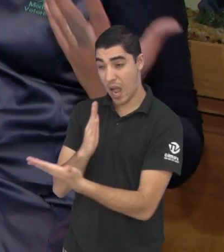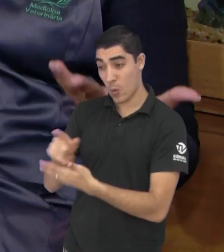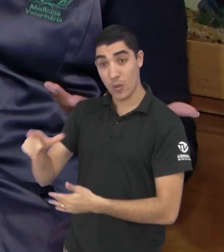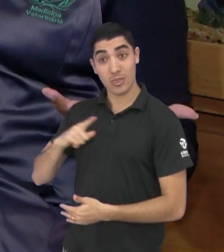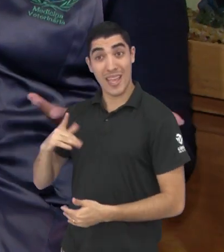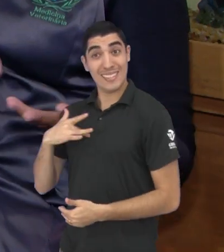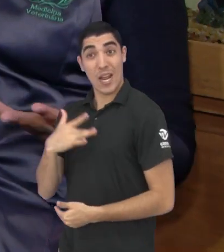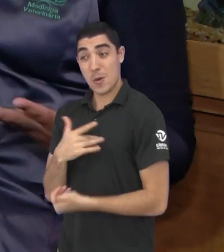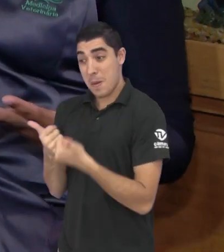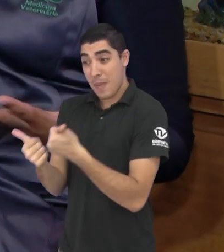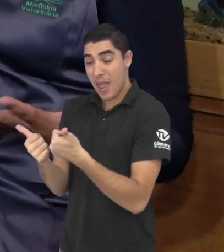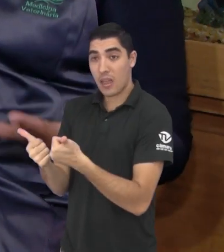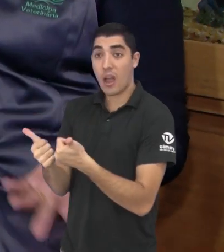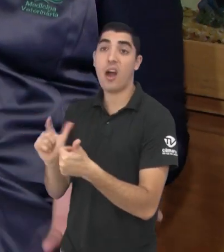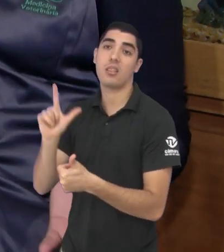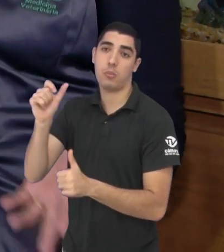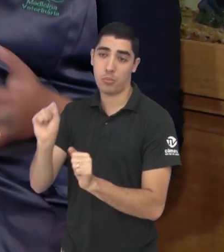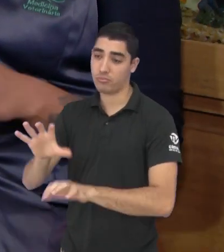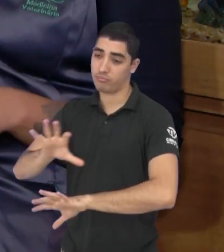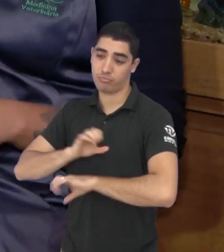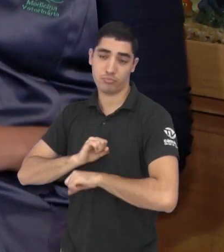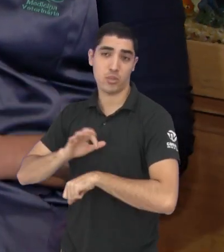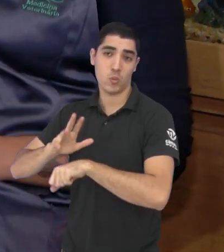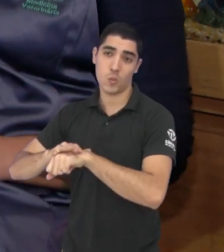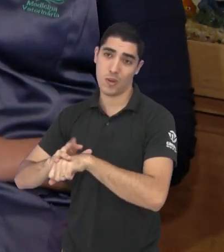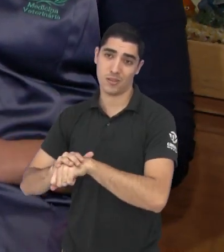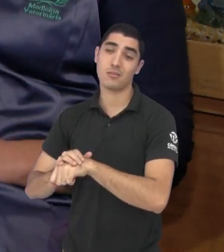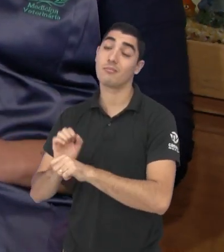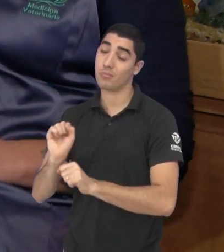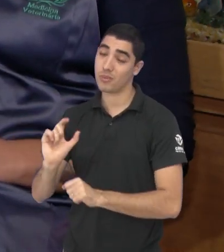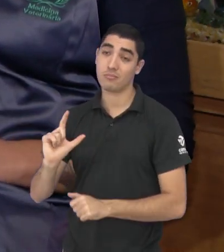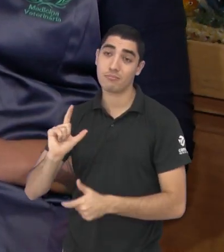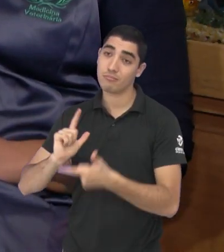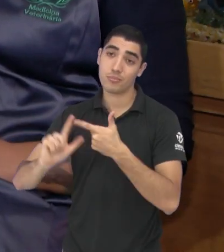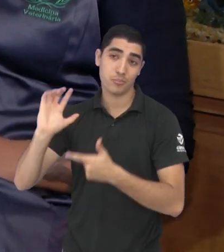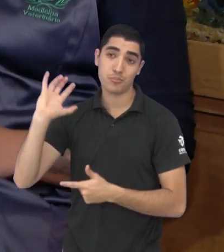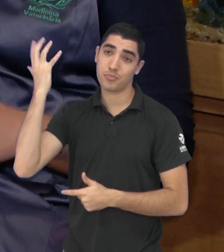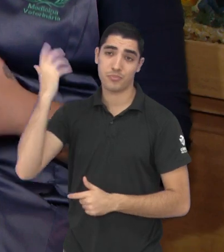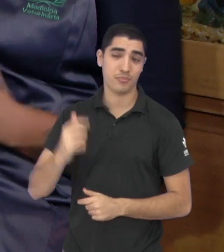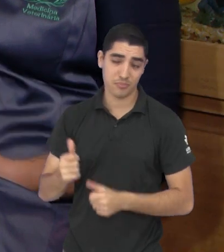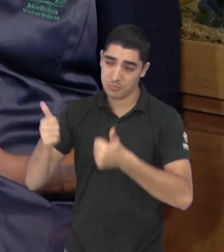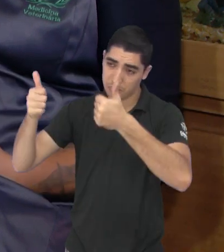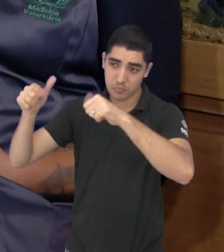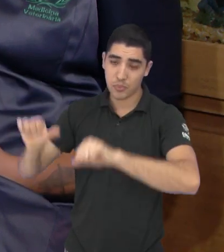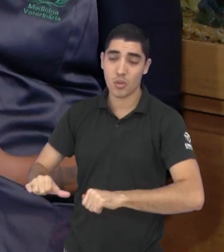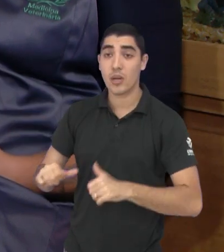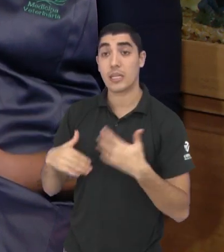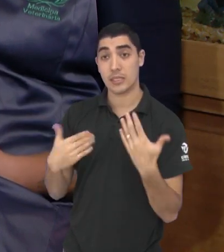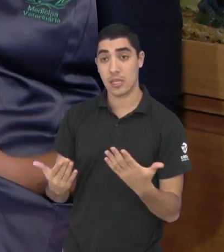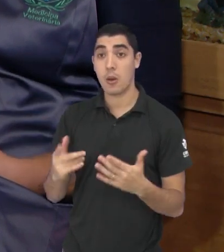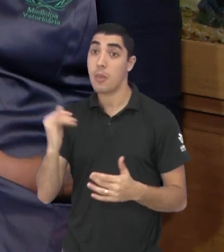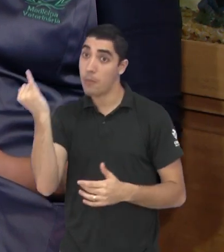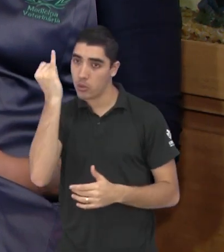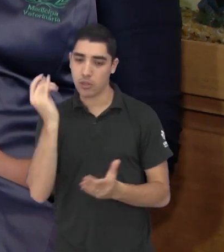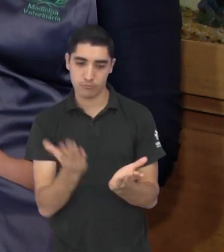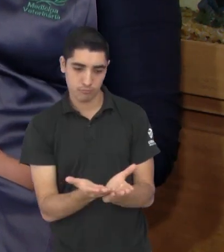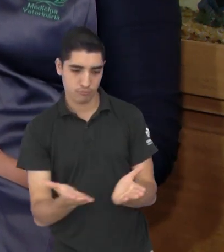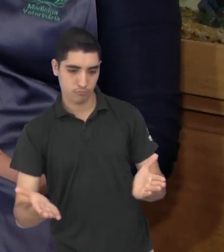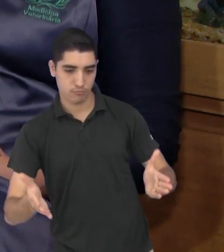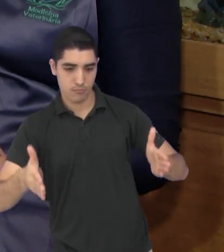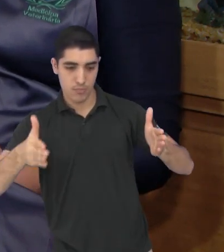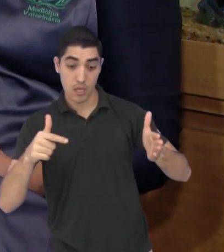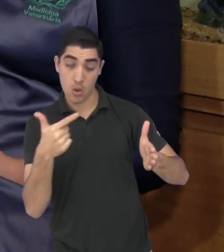estão sadios podem ficar doentes e não vai resolver o seu problema. Na verdade, vai criar uma bola de neve. Sim. Então, o aquário hospital